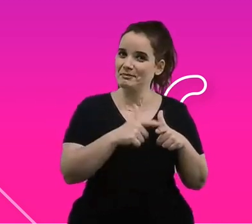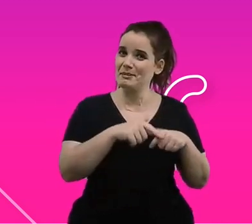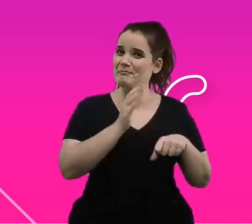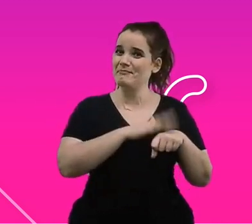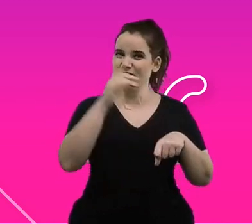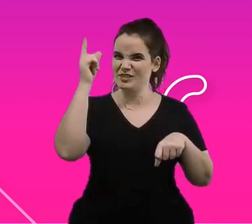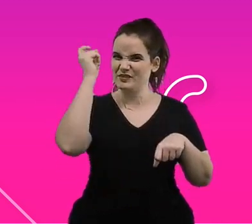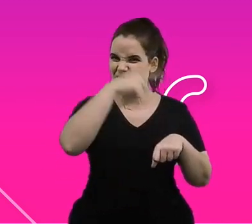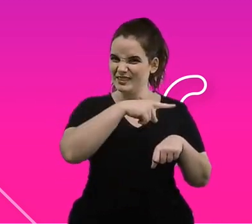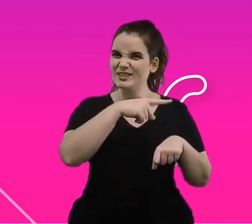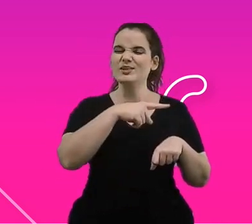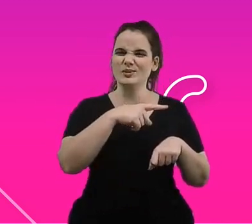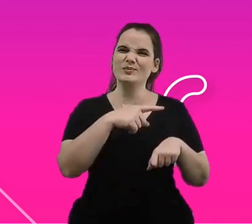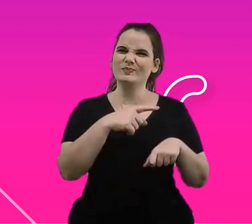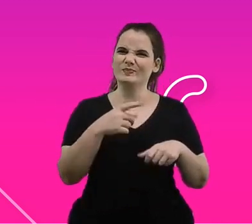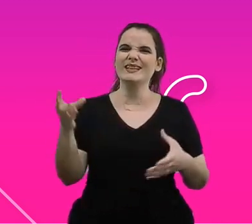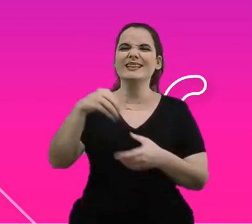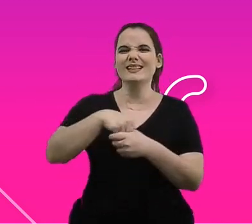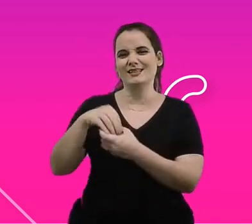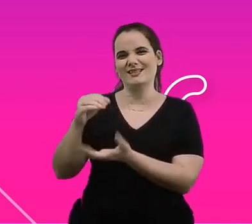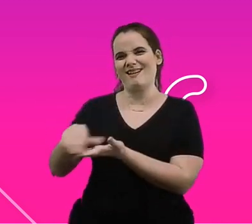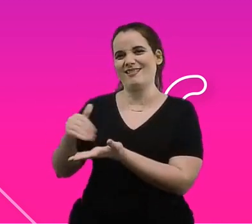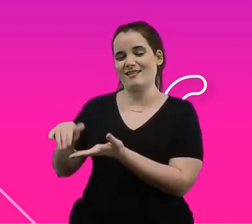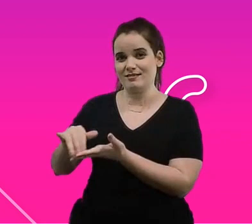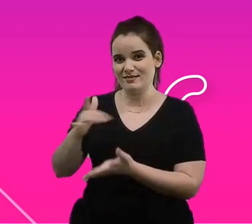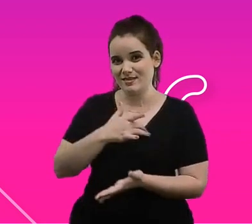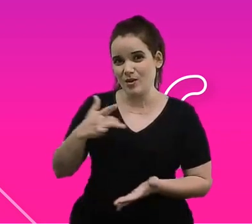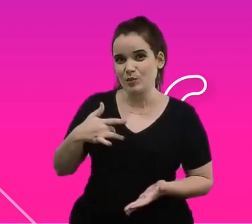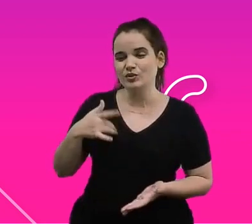Vocês estão conseguindo ver minha tela?